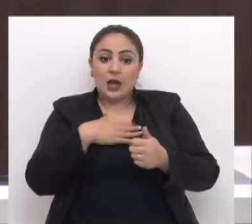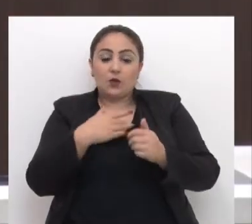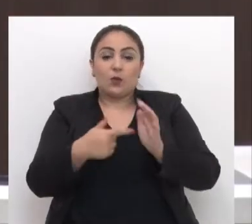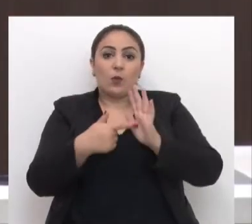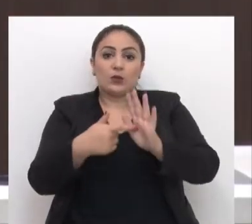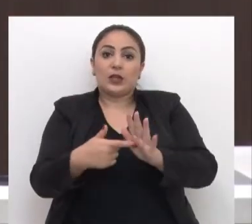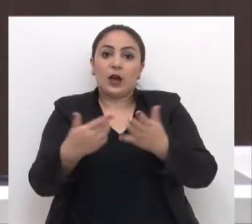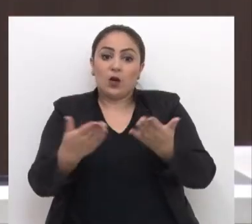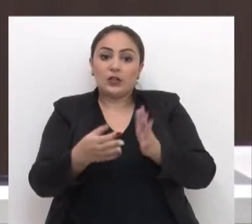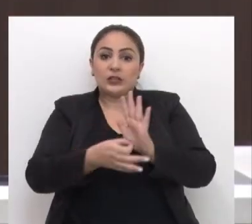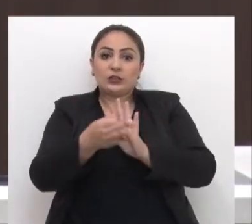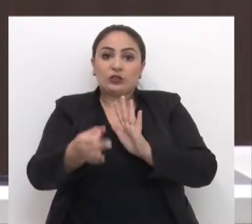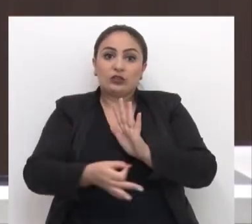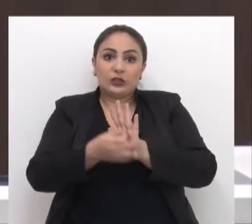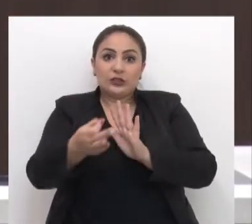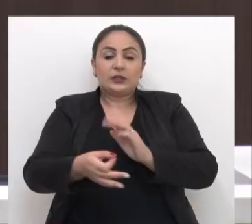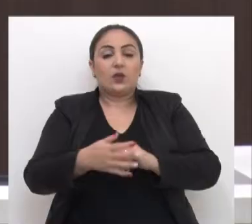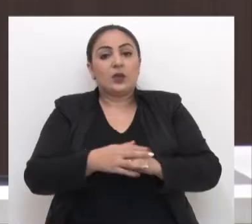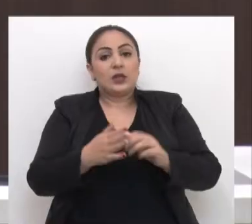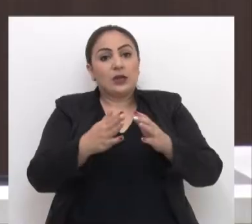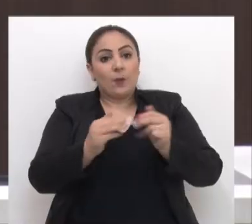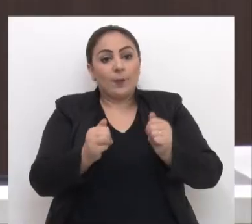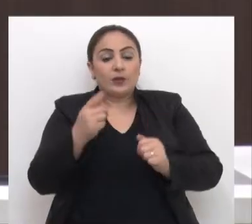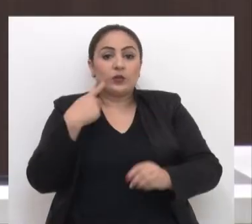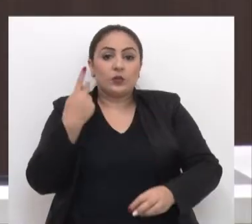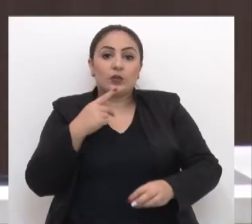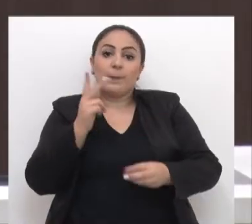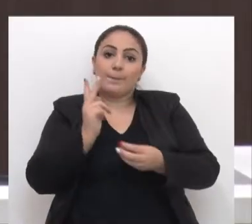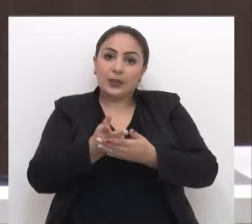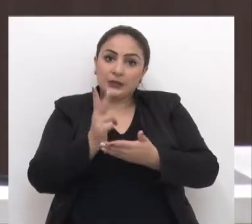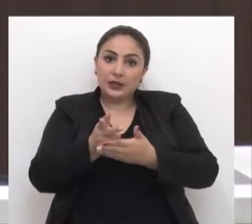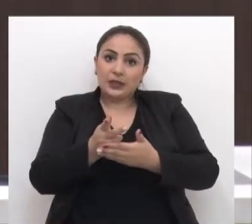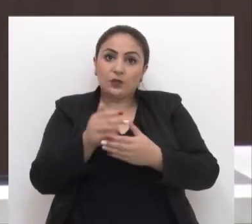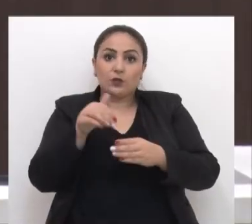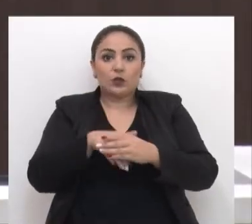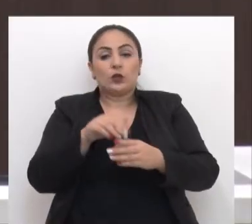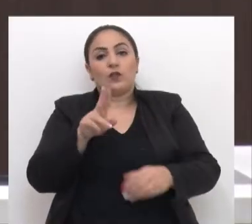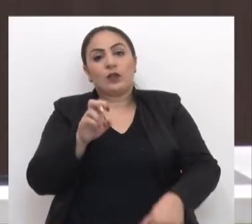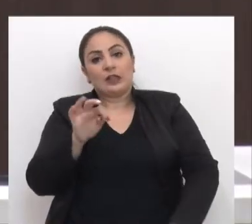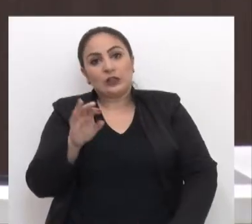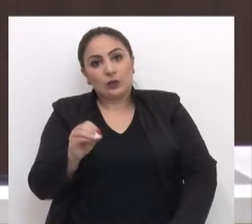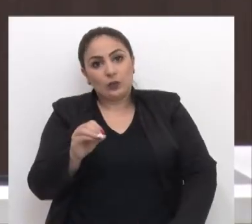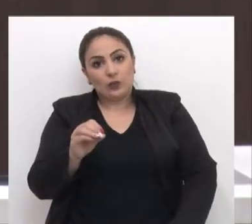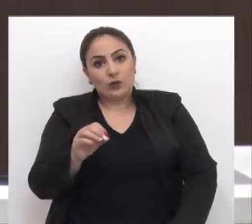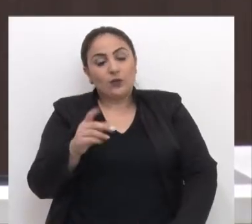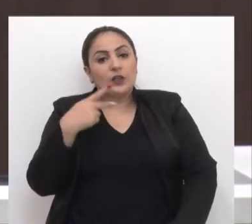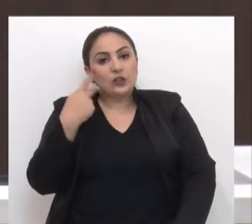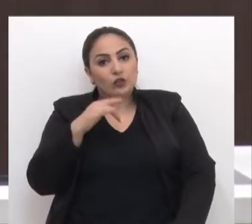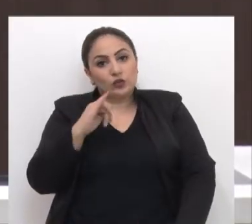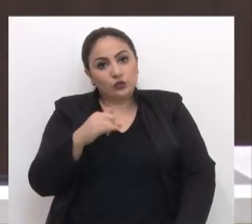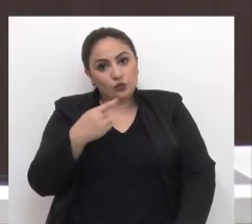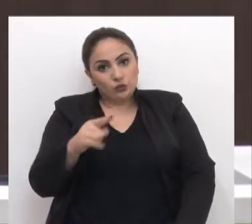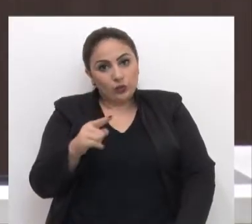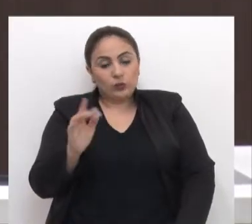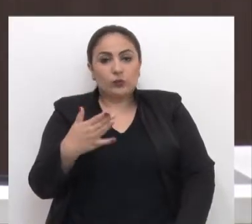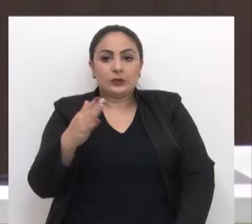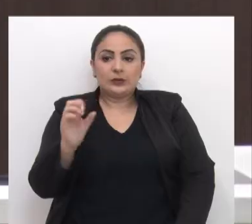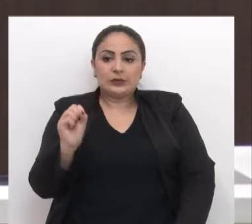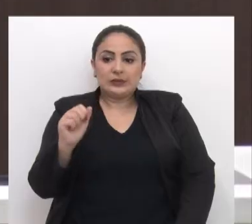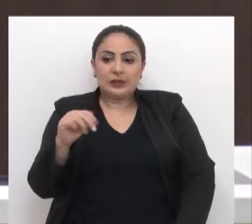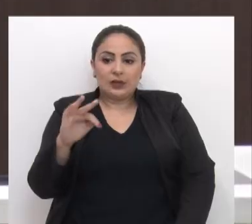estou apresentando ele como indicação e peço aos vereadores que mantenham o veto. Vereador João dos